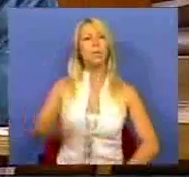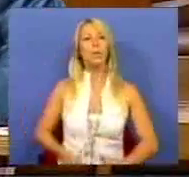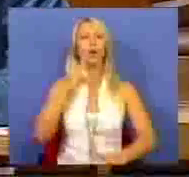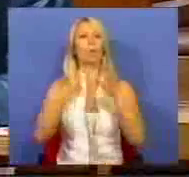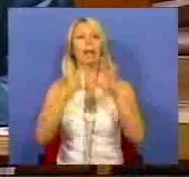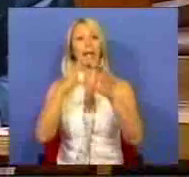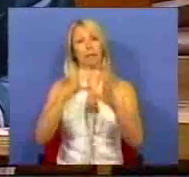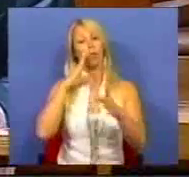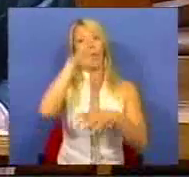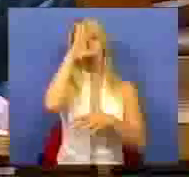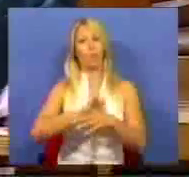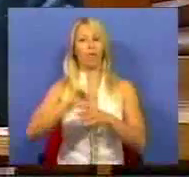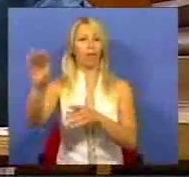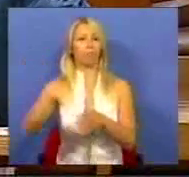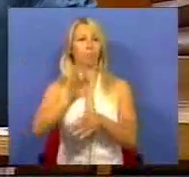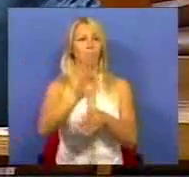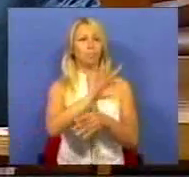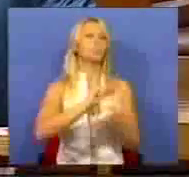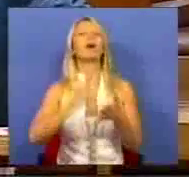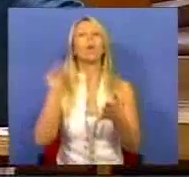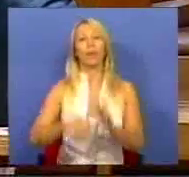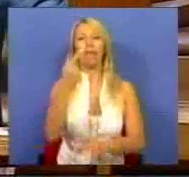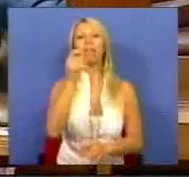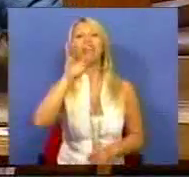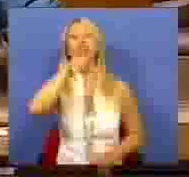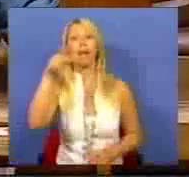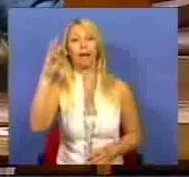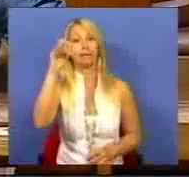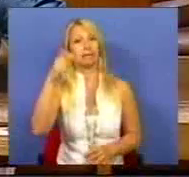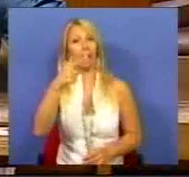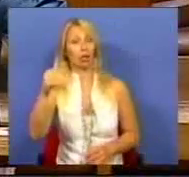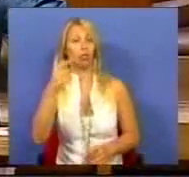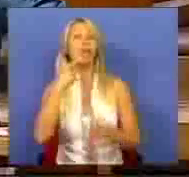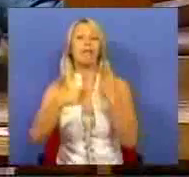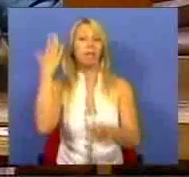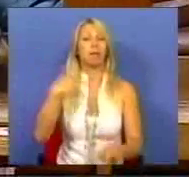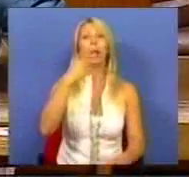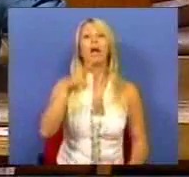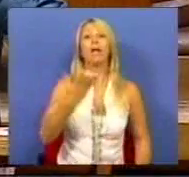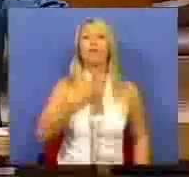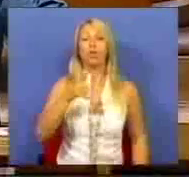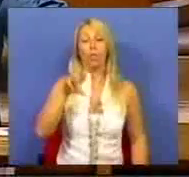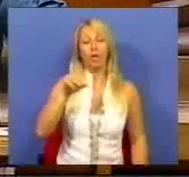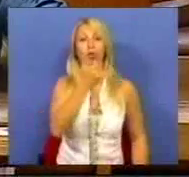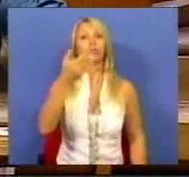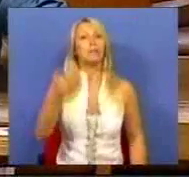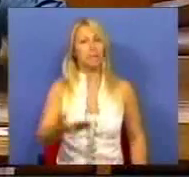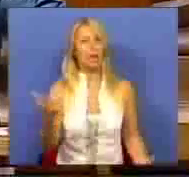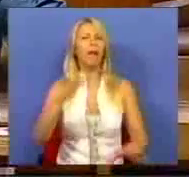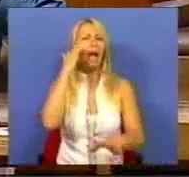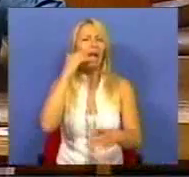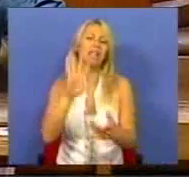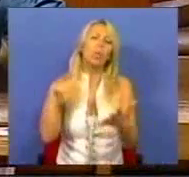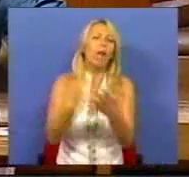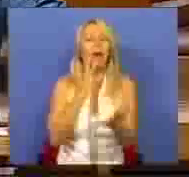Governo. Por isso, Teixeira dos Santos dizia em setembro de 2007 que esta crise terá um impacto muito reduzido na nossa economia. A crise